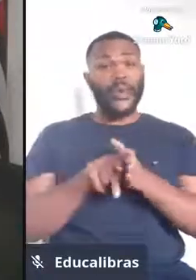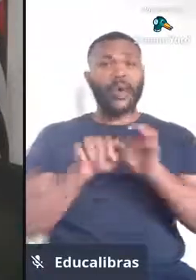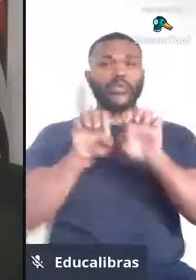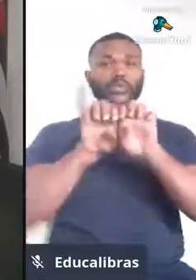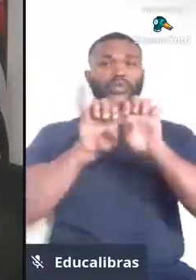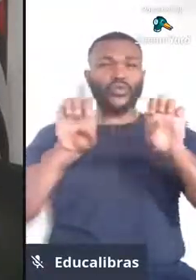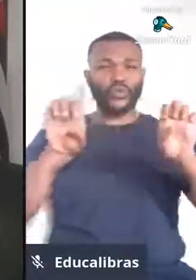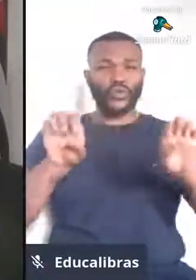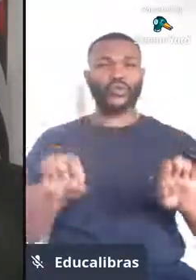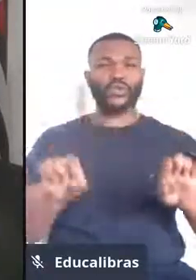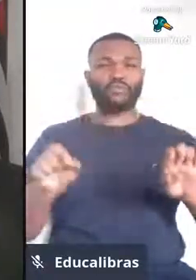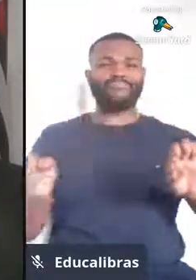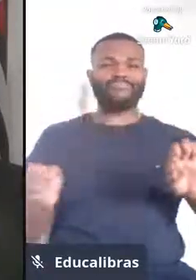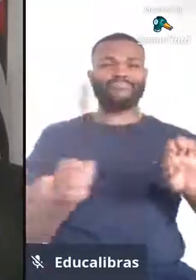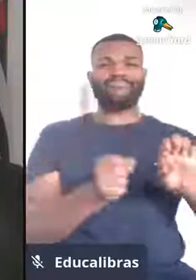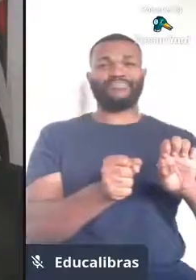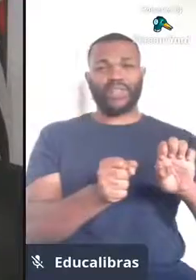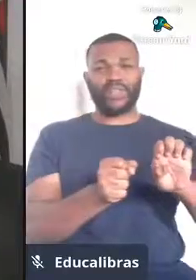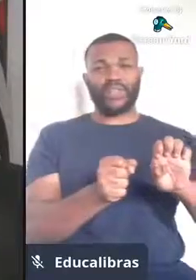acaba permitindo